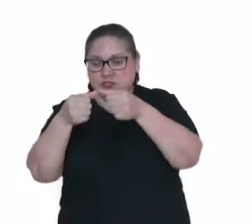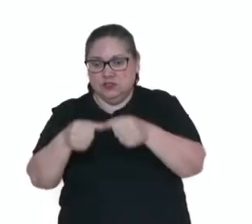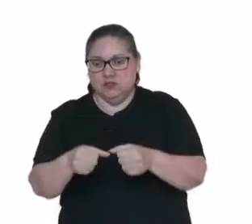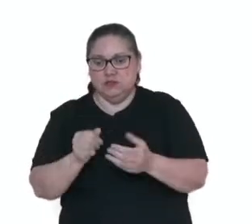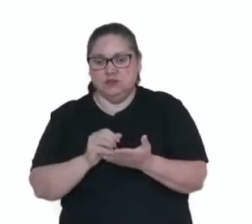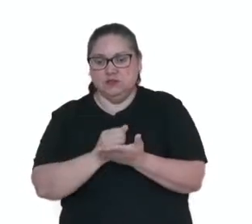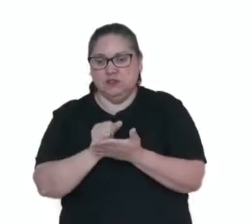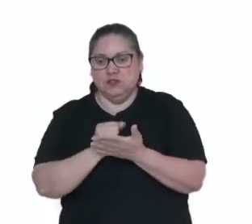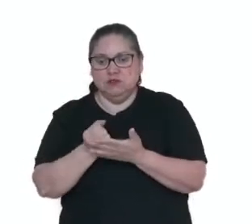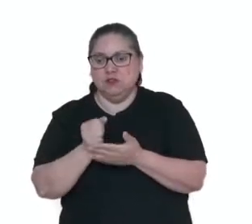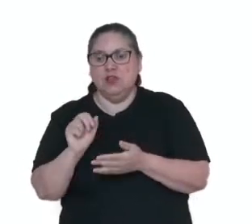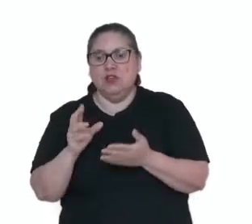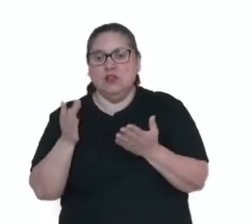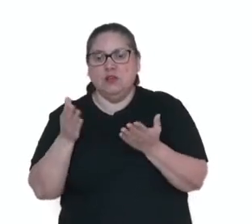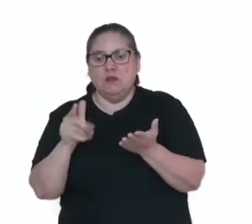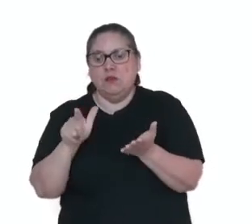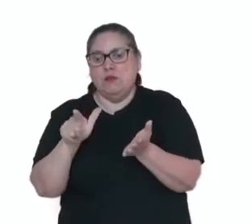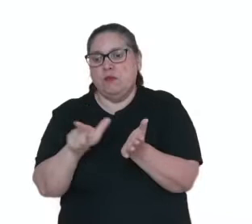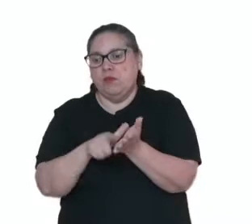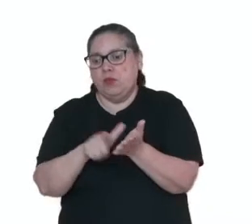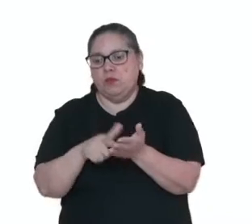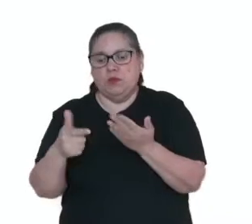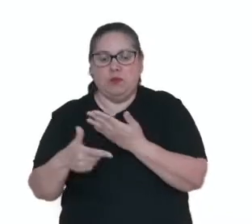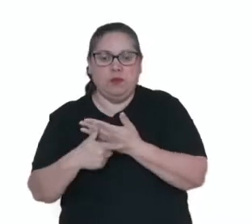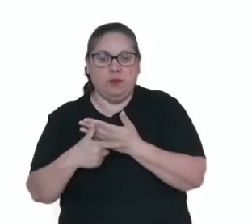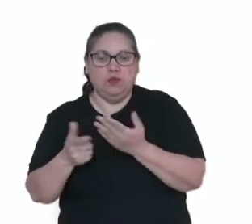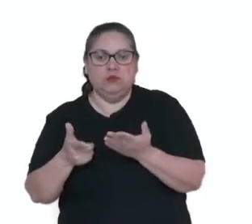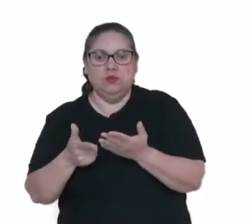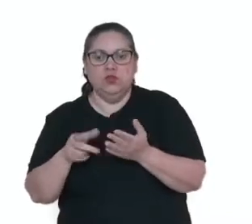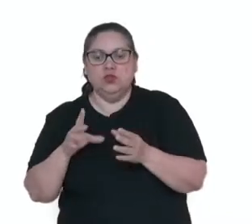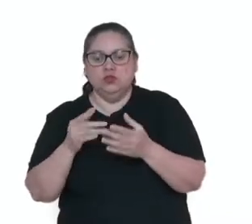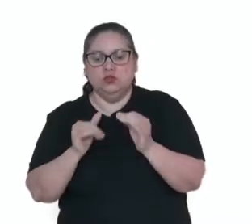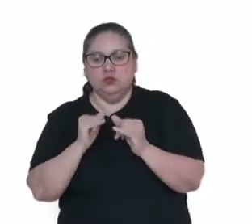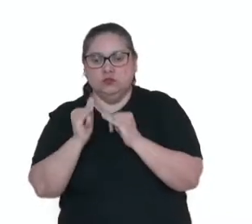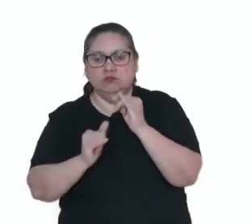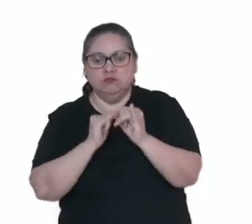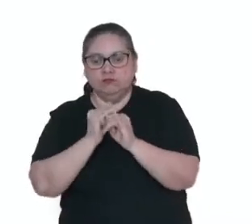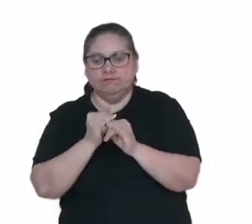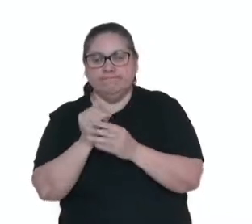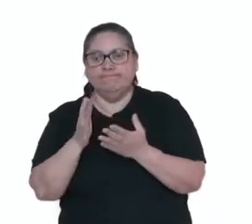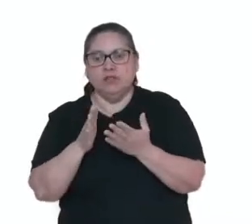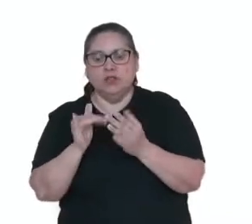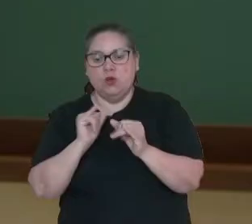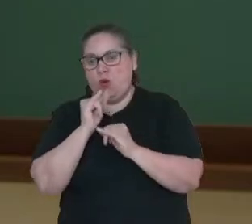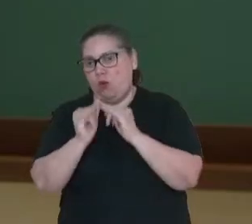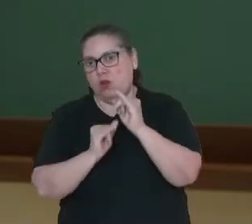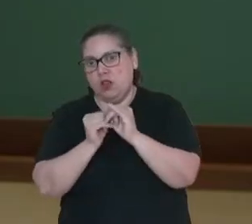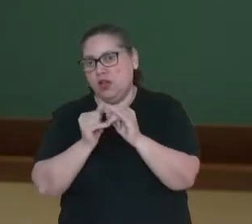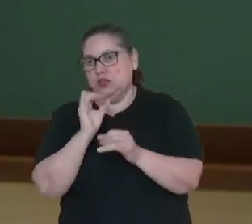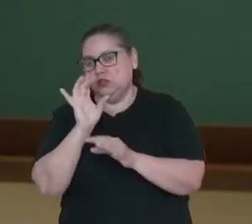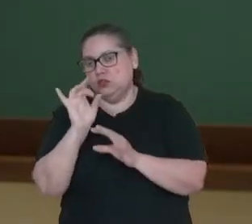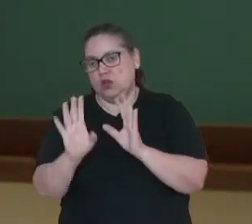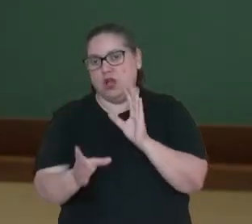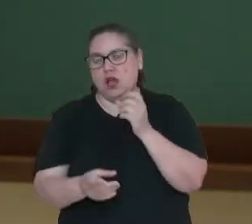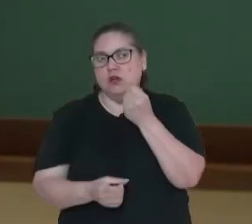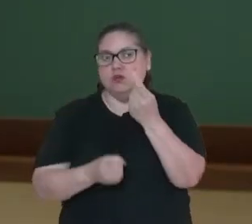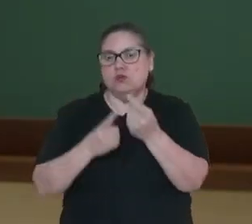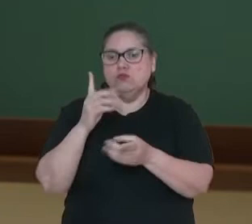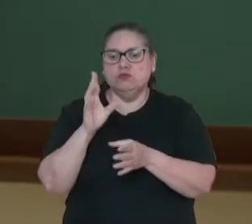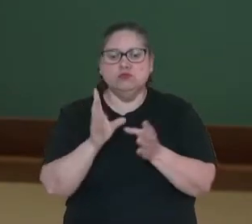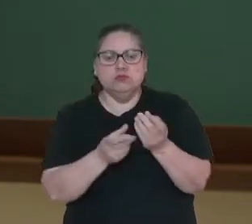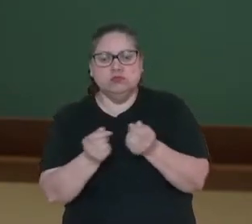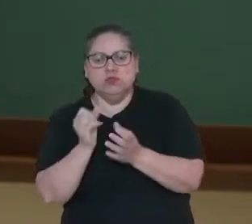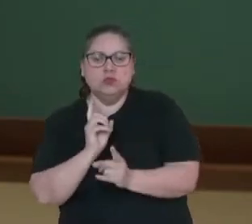já não existem na sua forma física, apenas virtual através de jogos online. Alguns jogos a gente